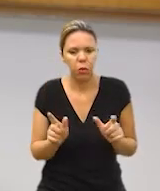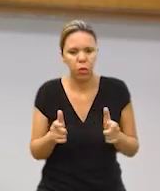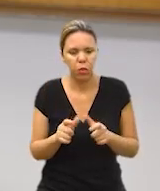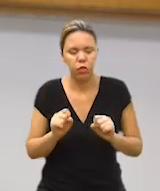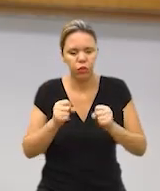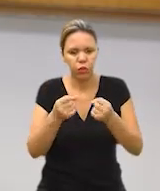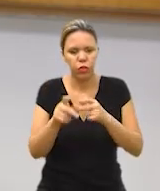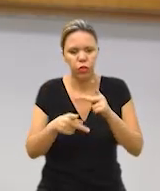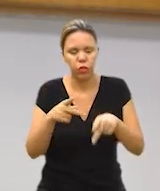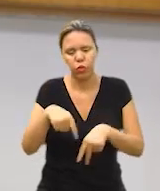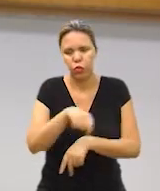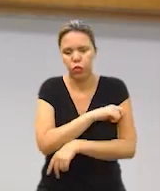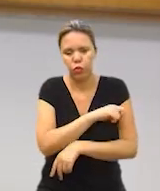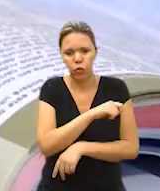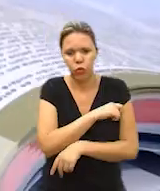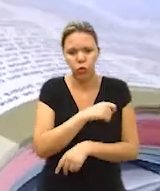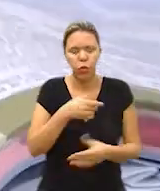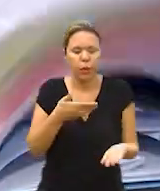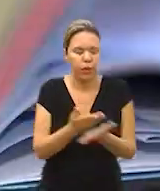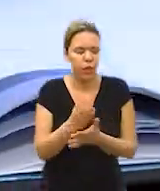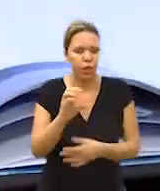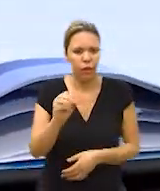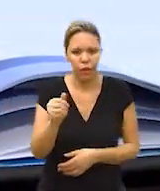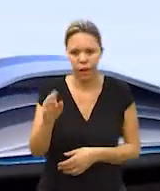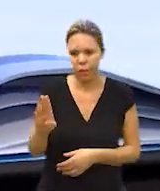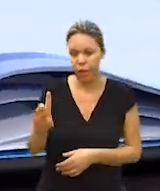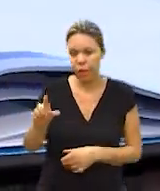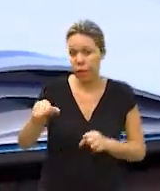o esforço dos alunos para passar na OAB, que é claro que